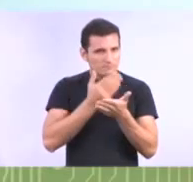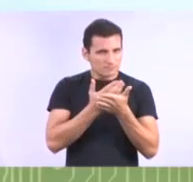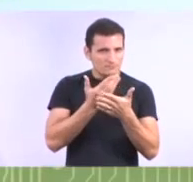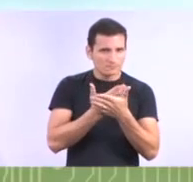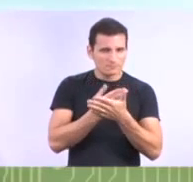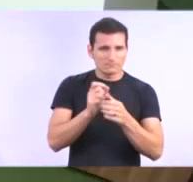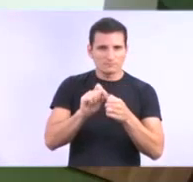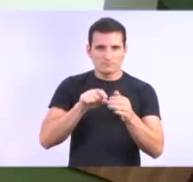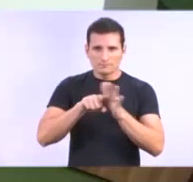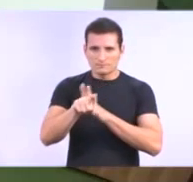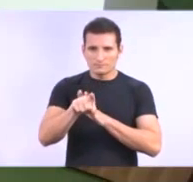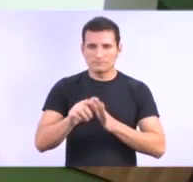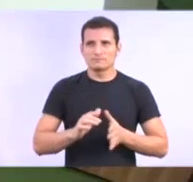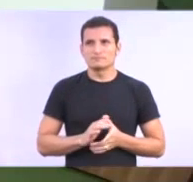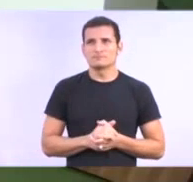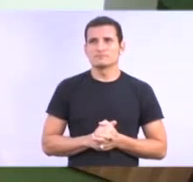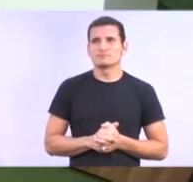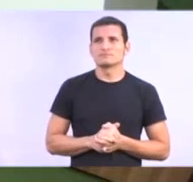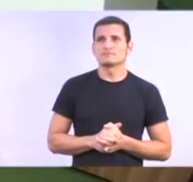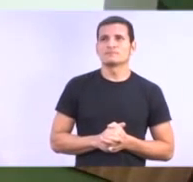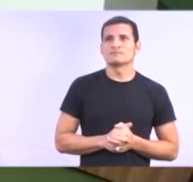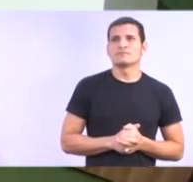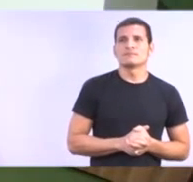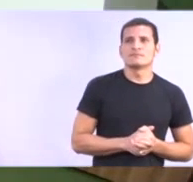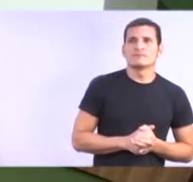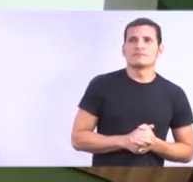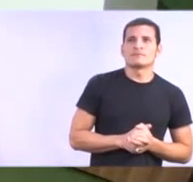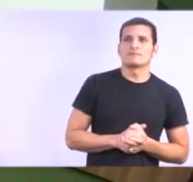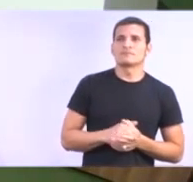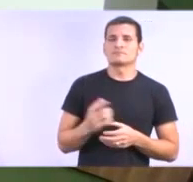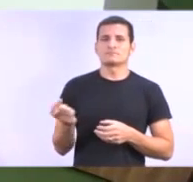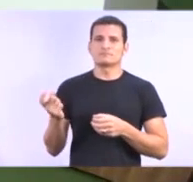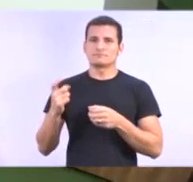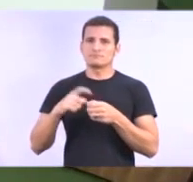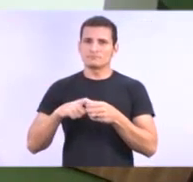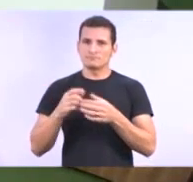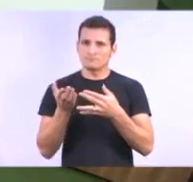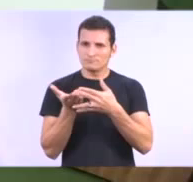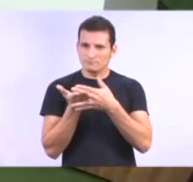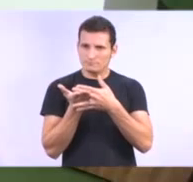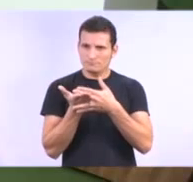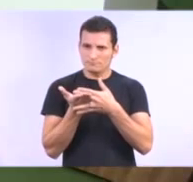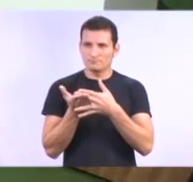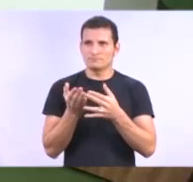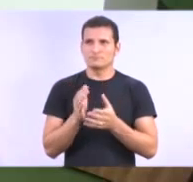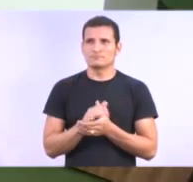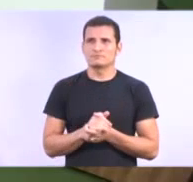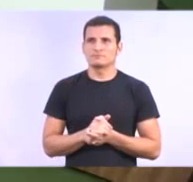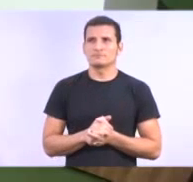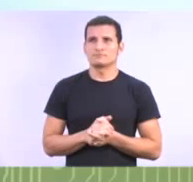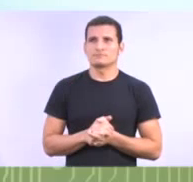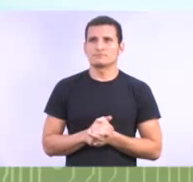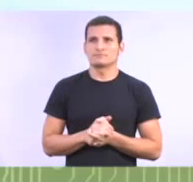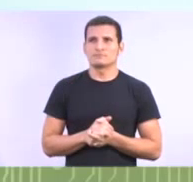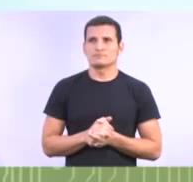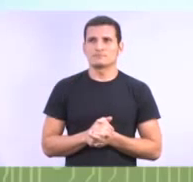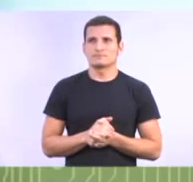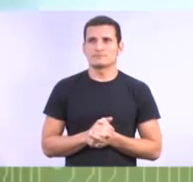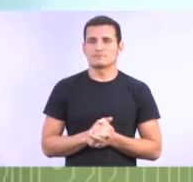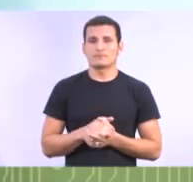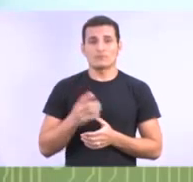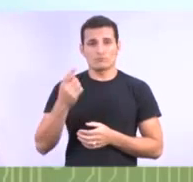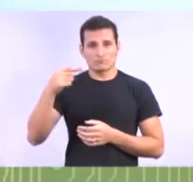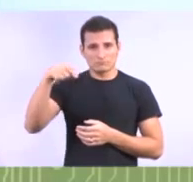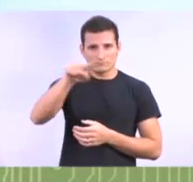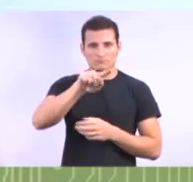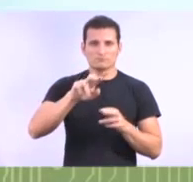professor. Vamos deixar quando voltar aí do intervalo e a gente discute esse tema, correto? Perfeitamente. Então, alunos, vamos aí, se reúnam,